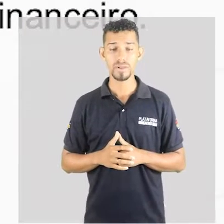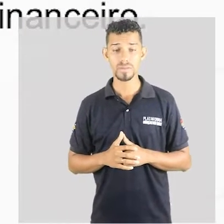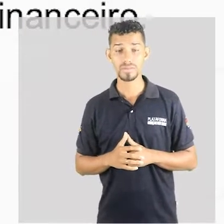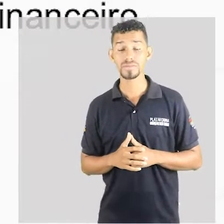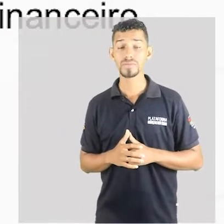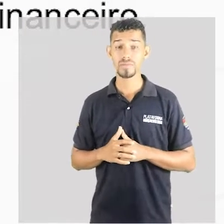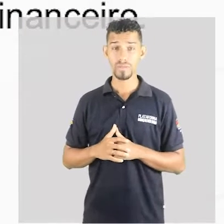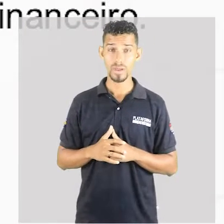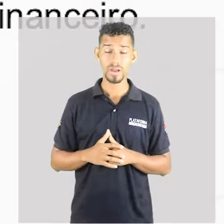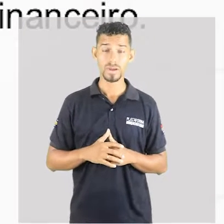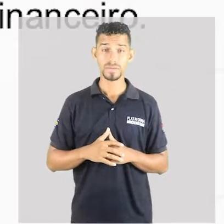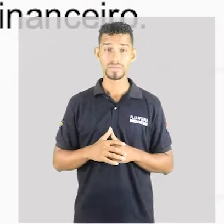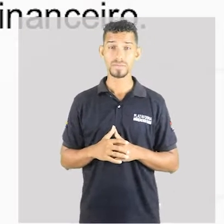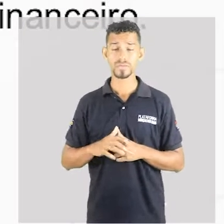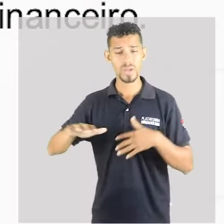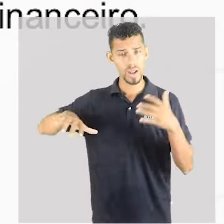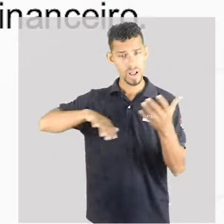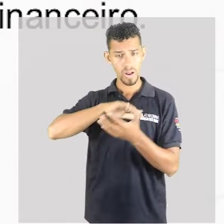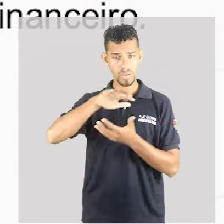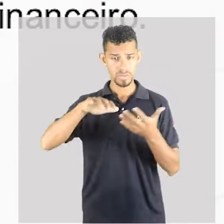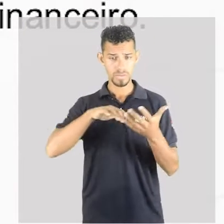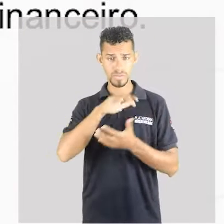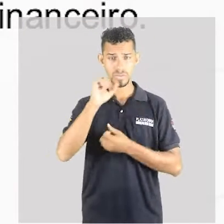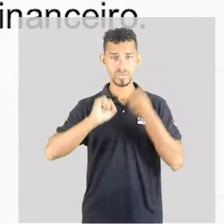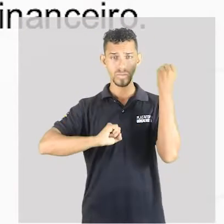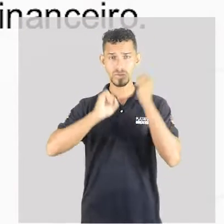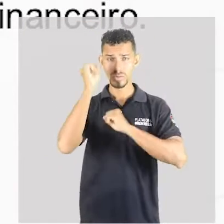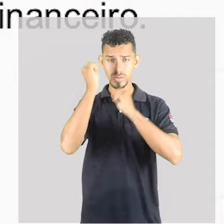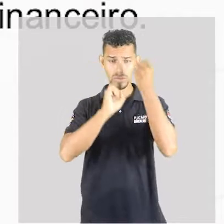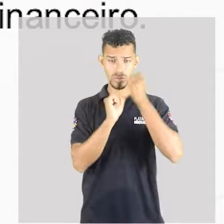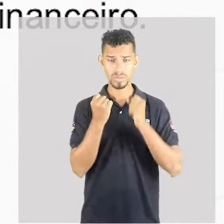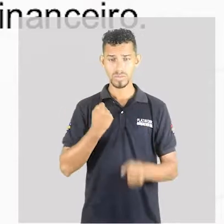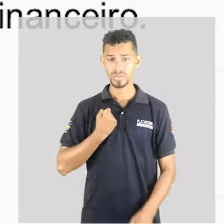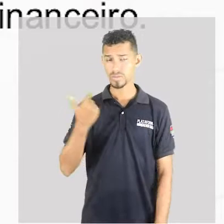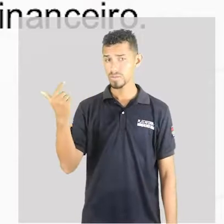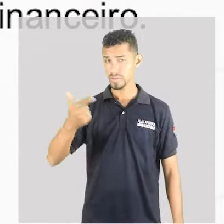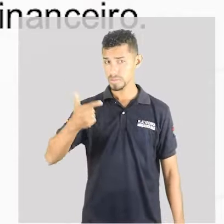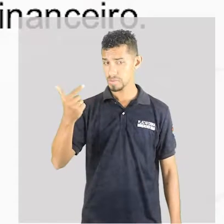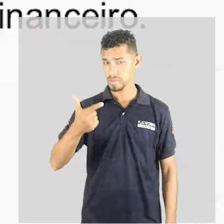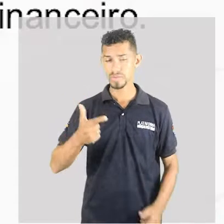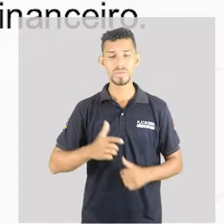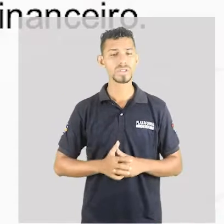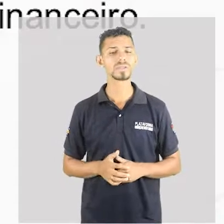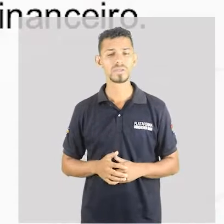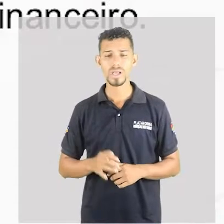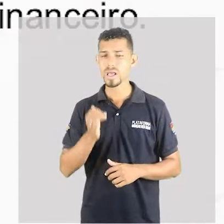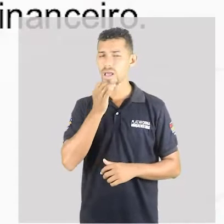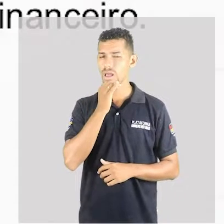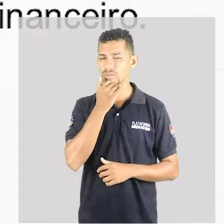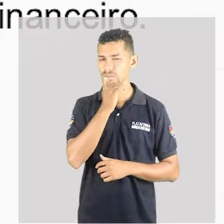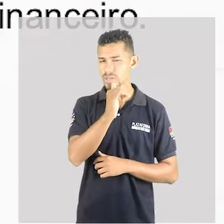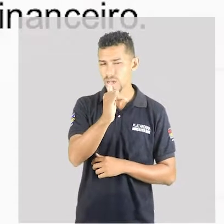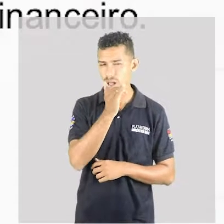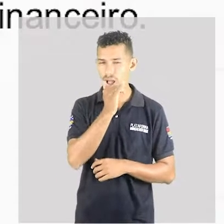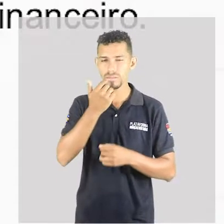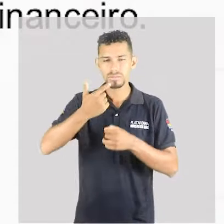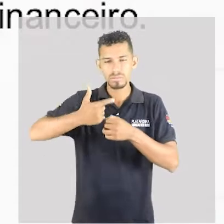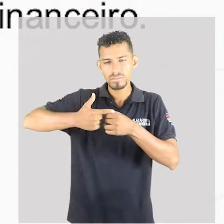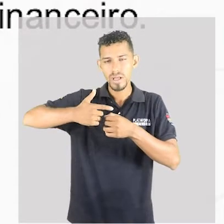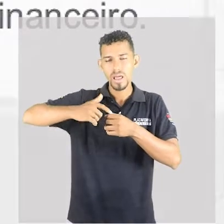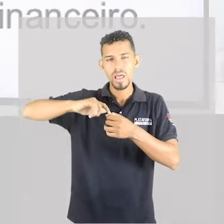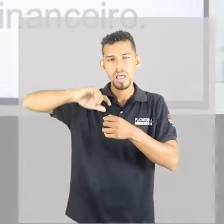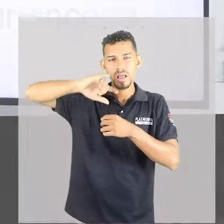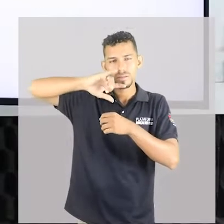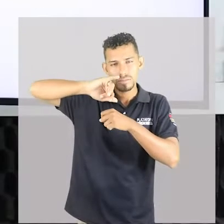Partimos então da segunda revolução industrial. Então, o uso de novas fontes de energia, petróleo e movimento da água para a